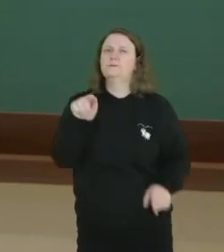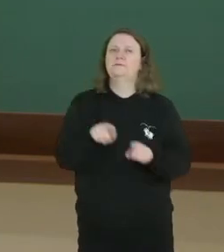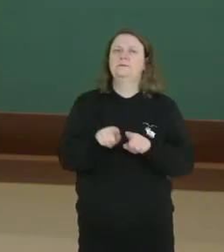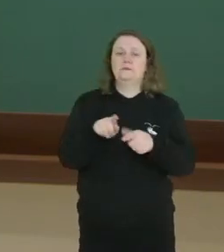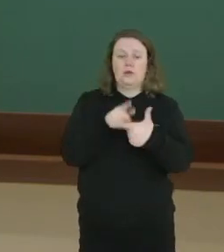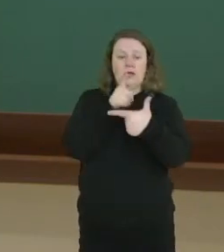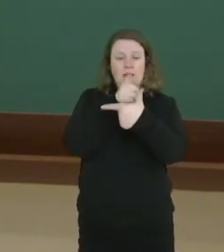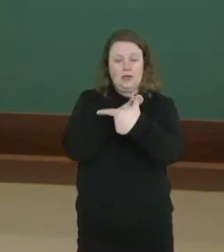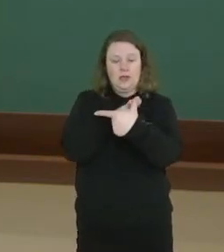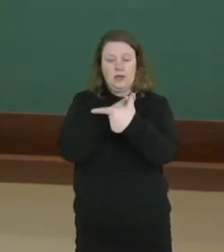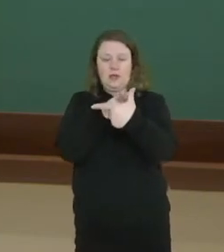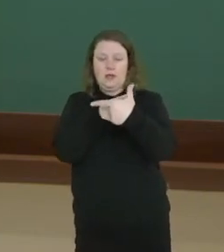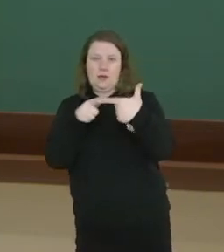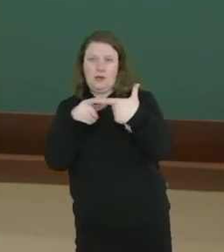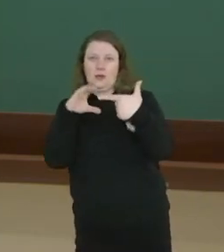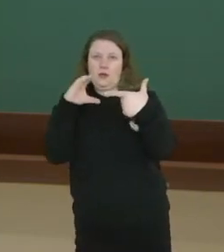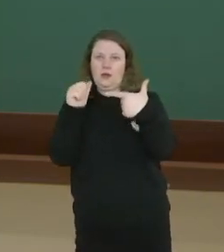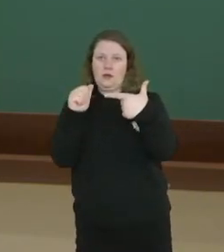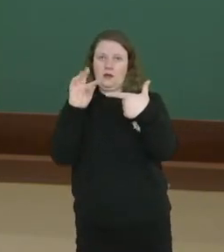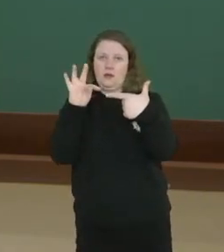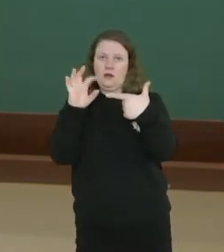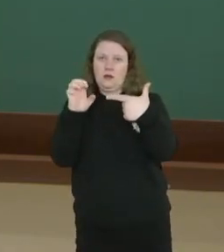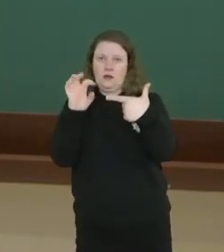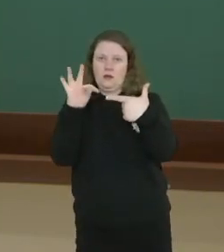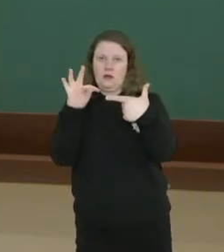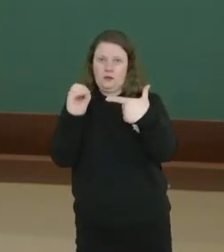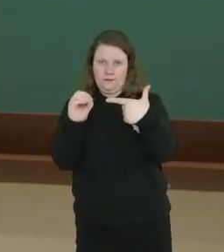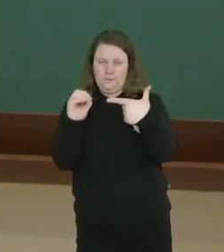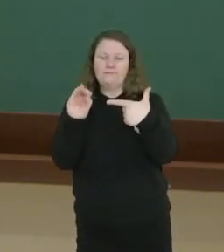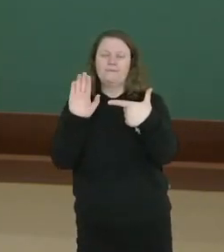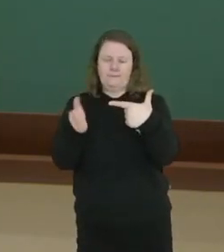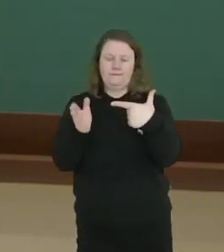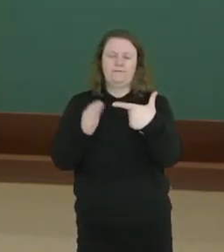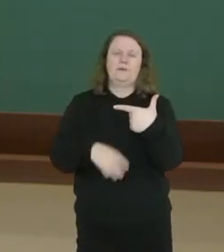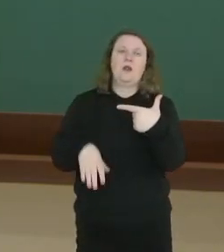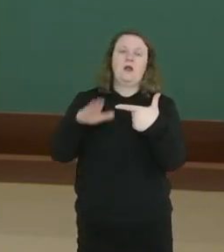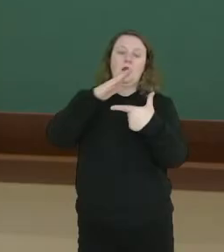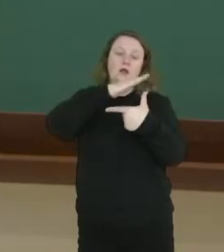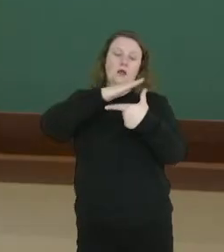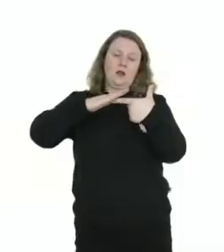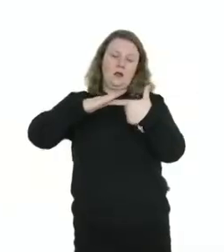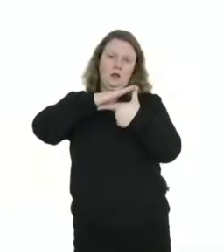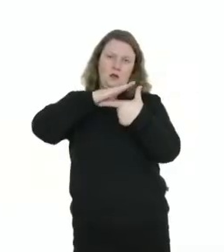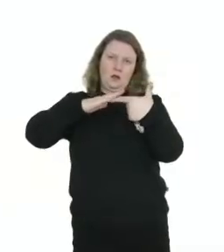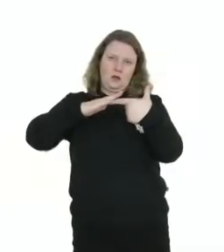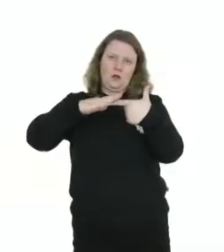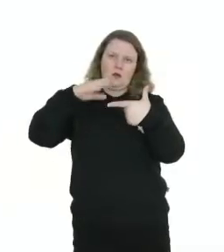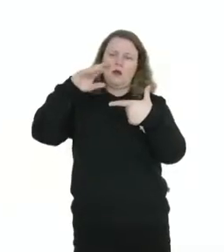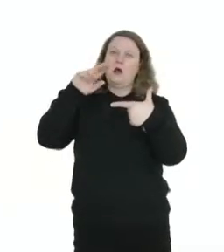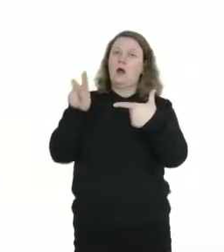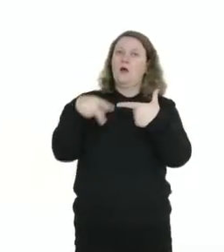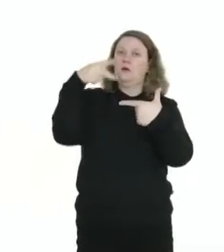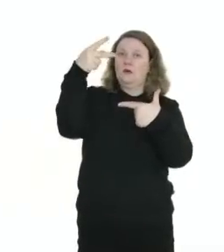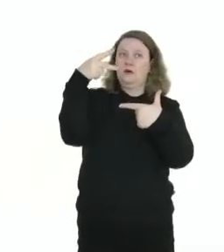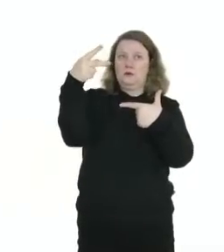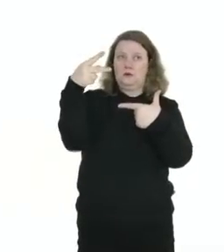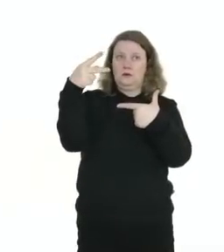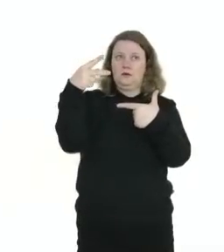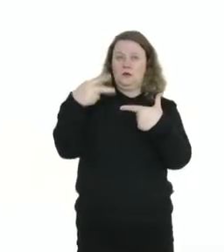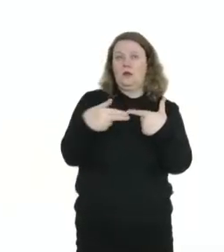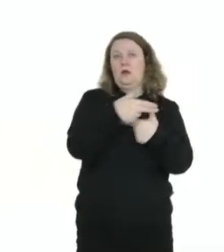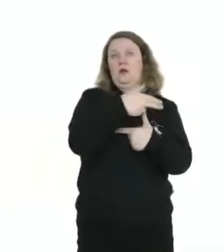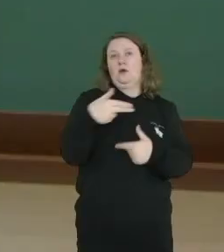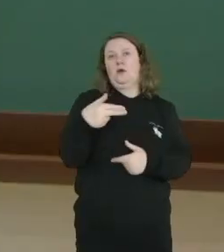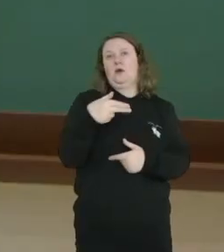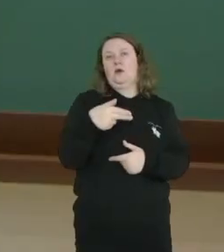é a relação? A relação é hipotenusa ao quadrado, a medida da hipotenusa ao quadrado é igual à soma das